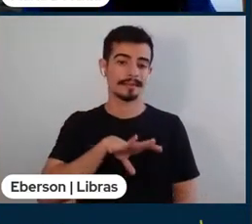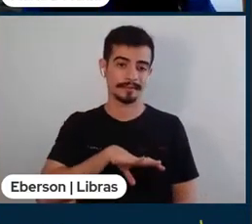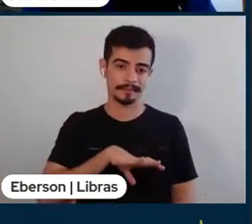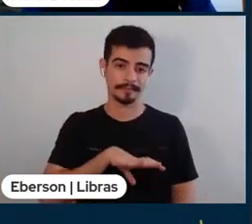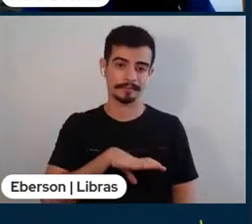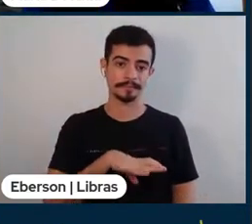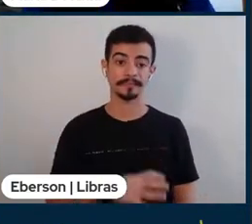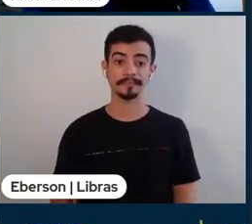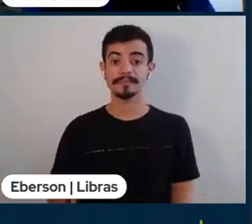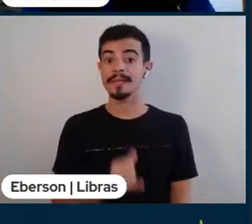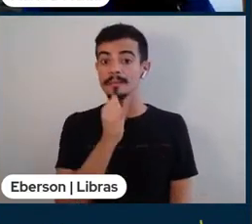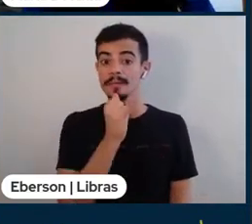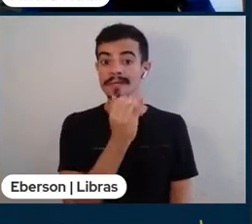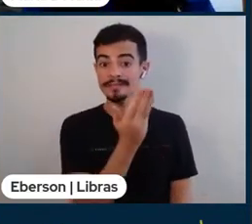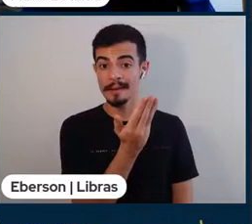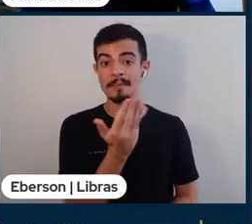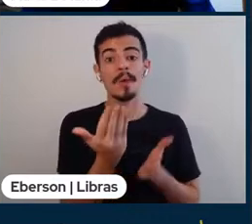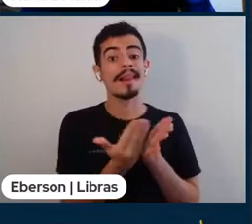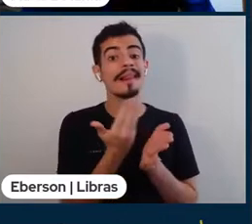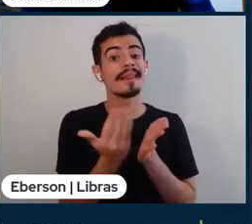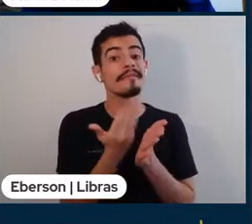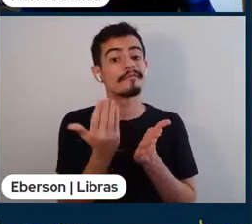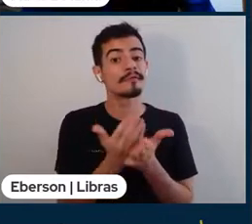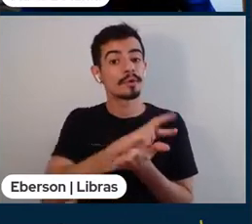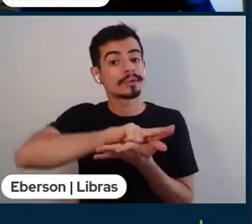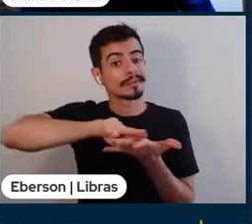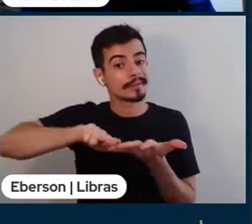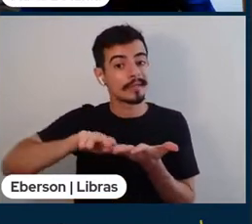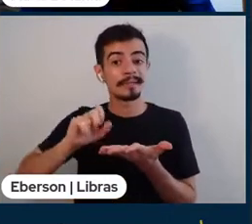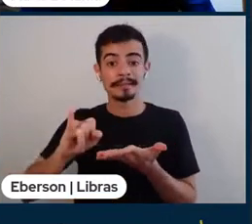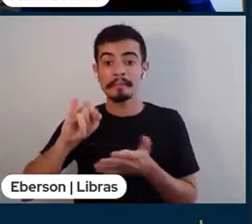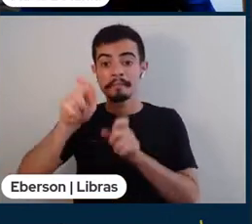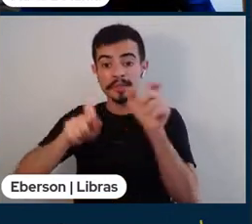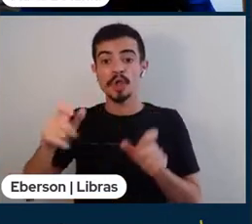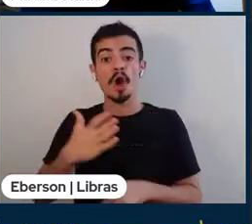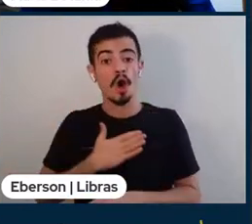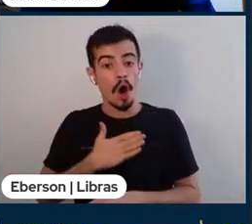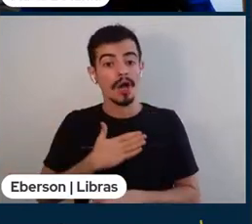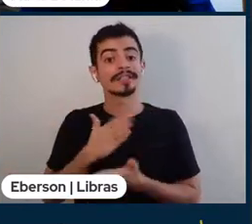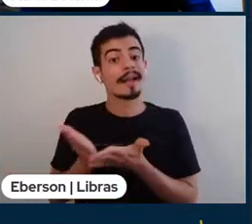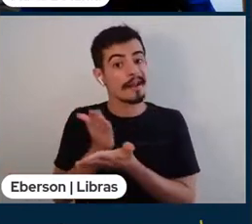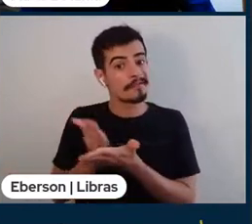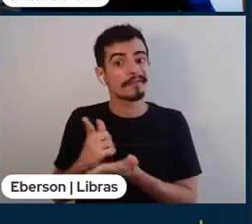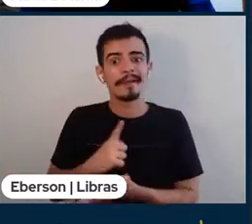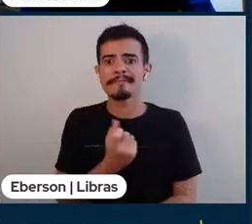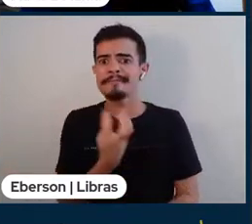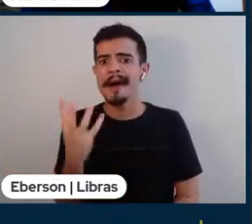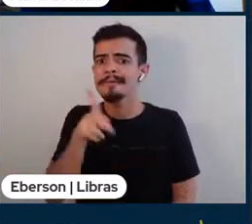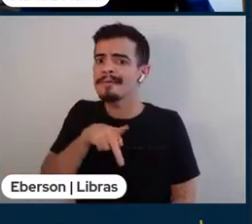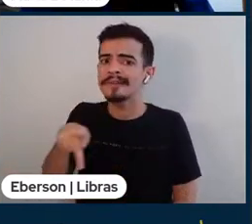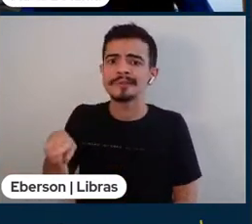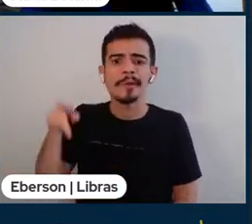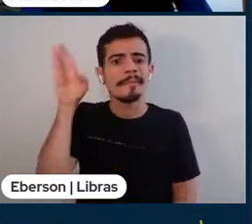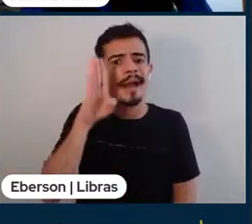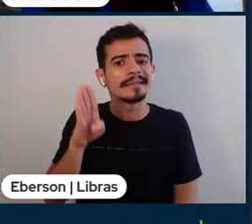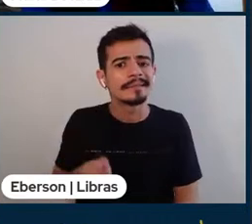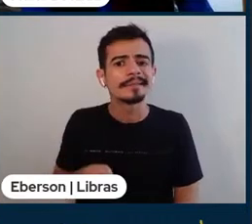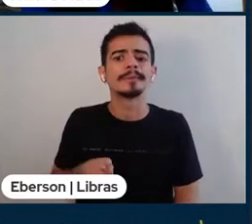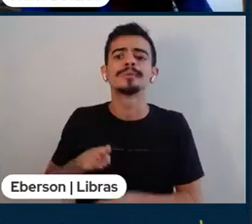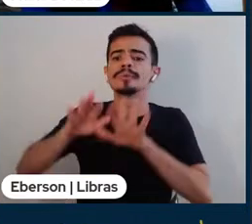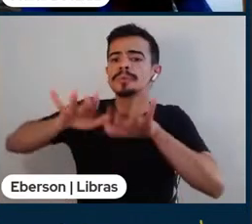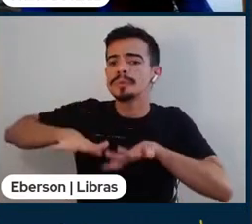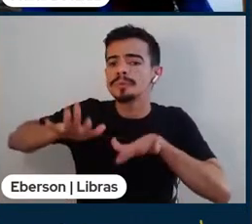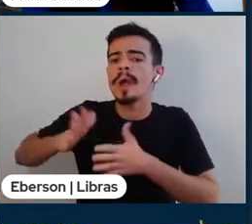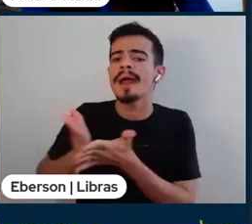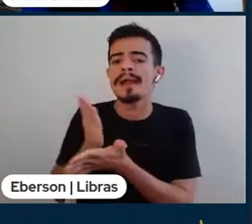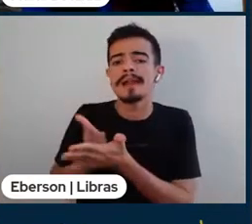inclusive livros. Então, por exemplo, para quem gosta de livros, nós já temos diversos professores, do Brasil, né, que fazem livros sobre ciência de dados em